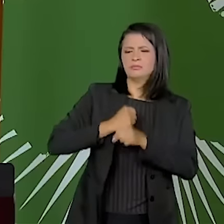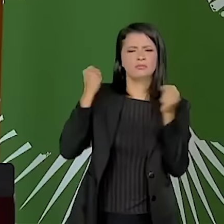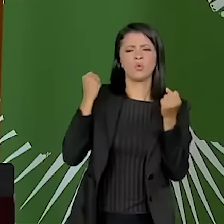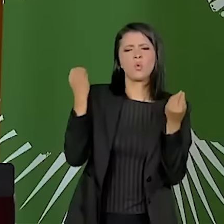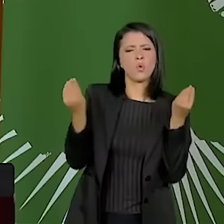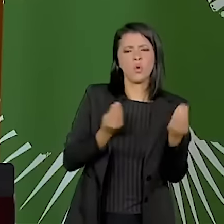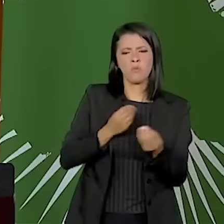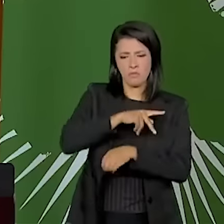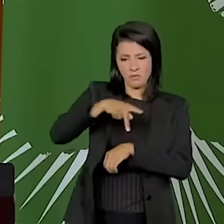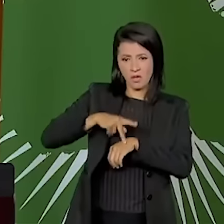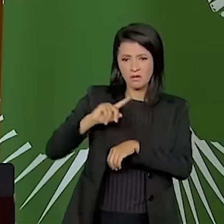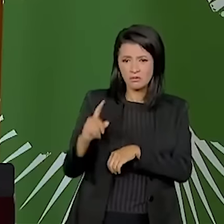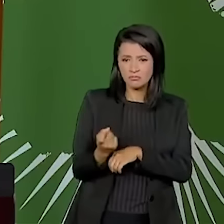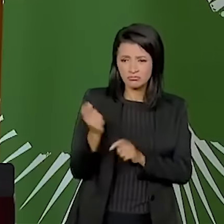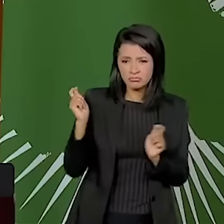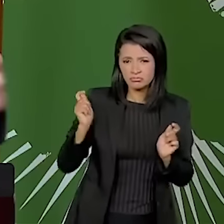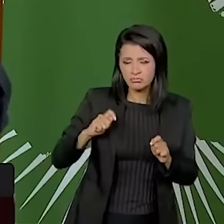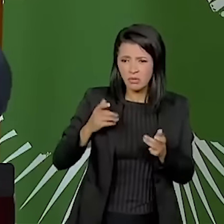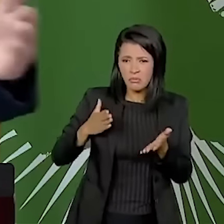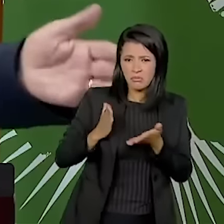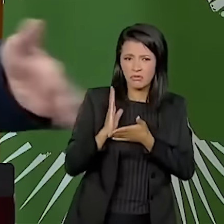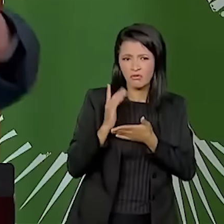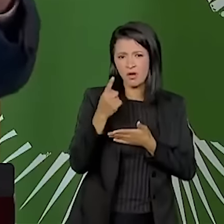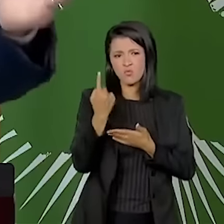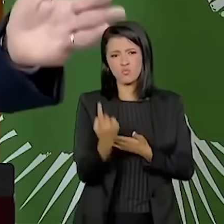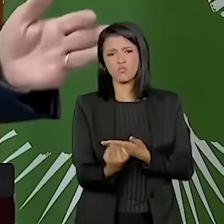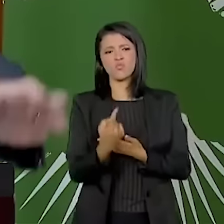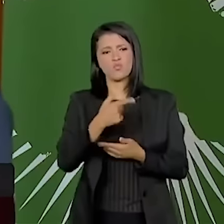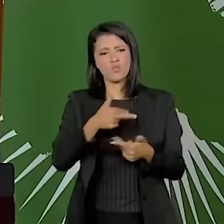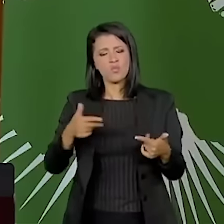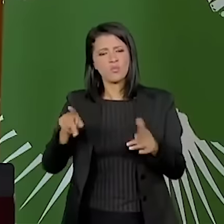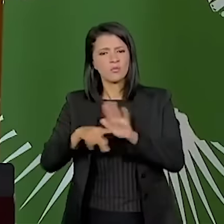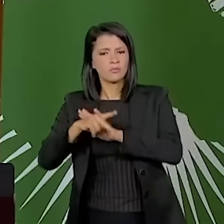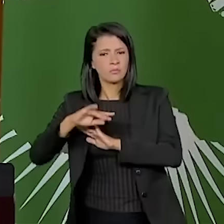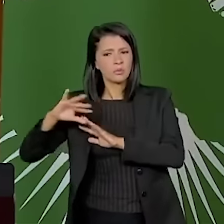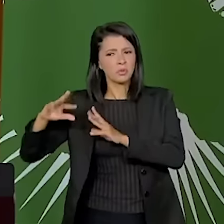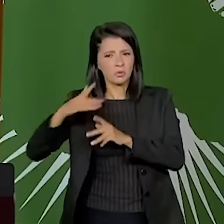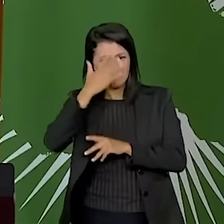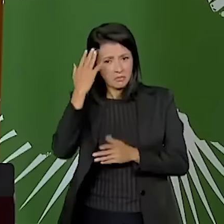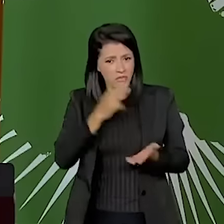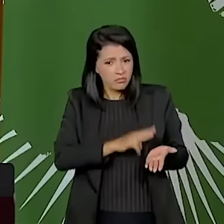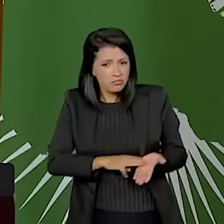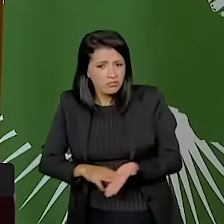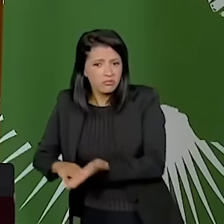país sozinho possa vetar a aprovação de uma coisa aprovada por todos os membros.